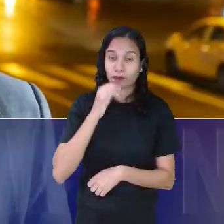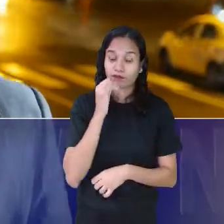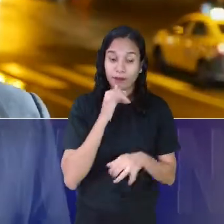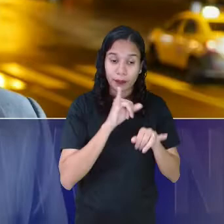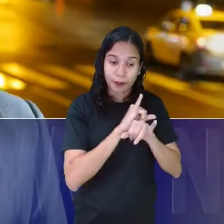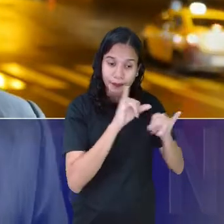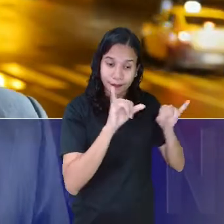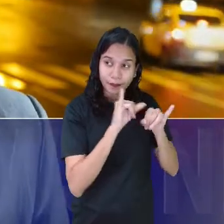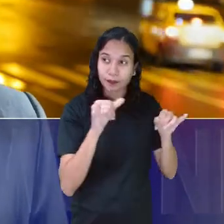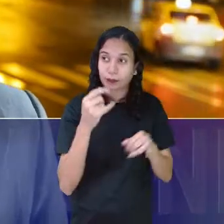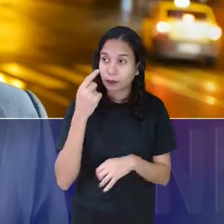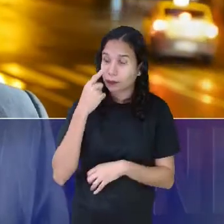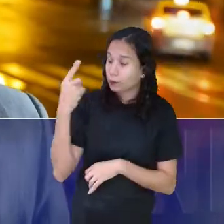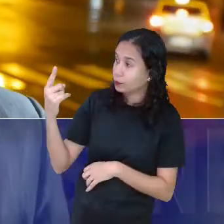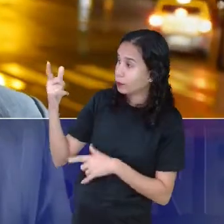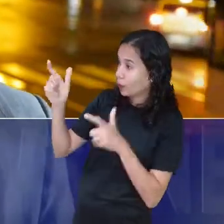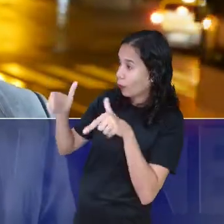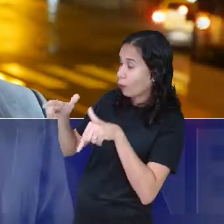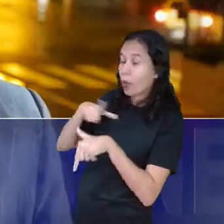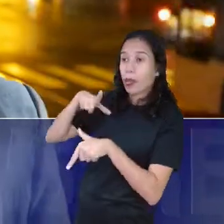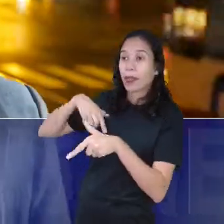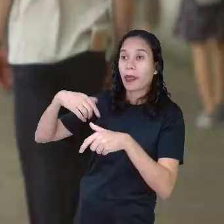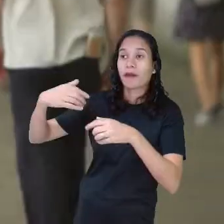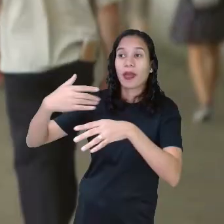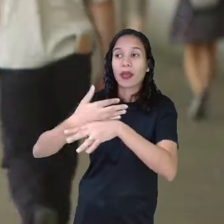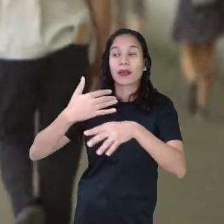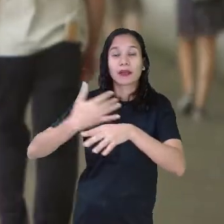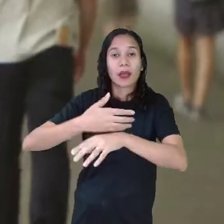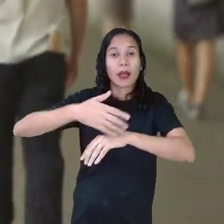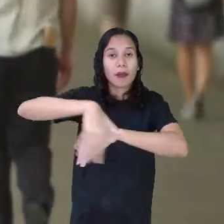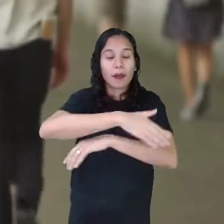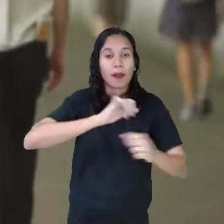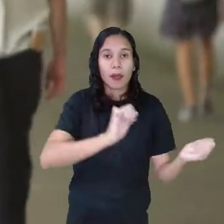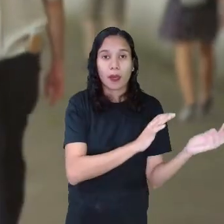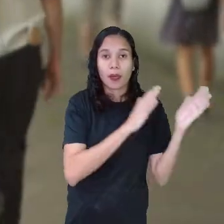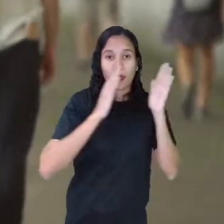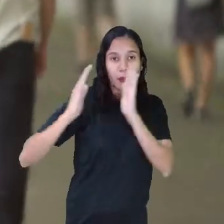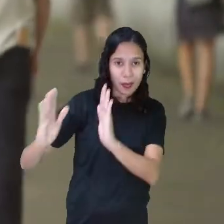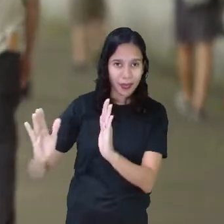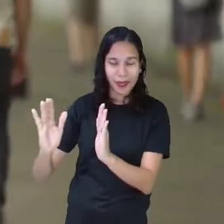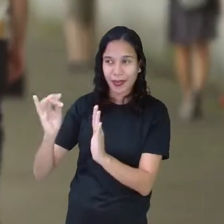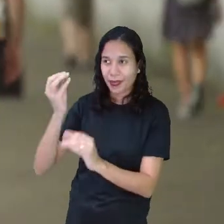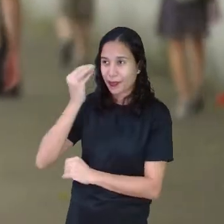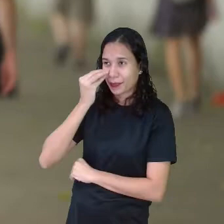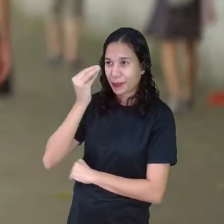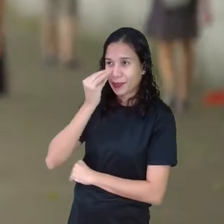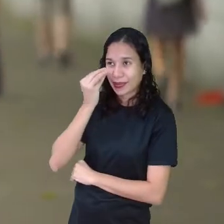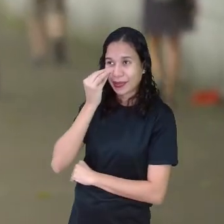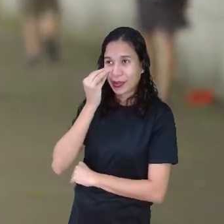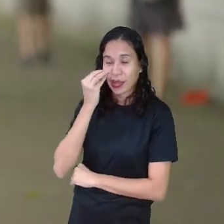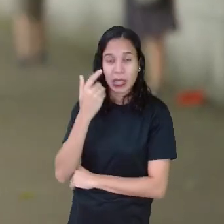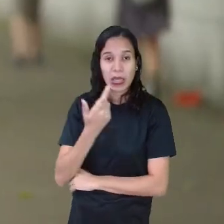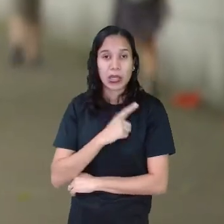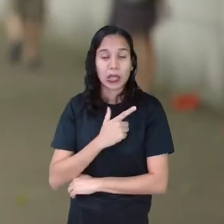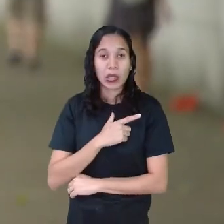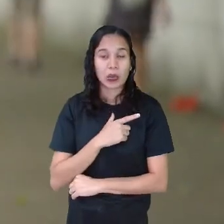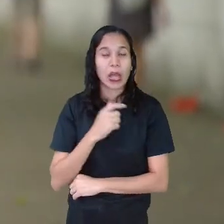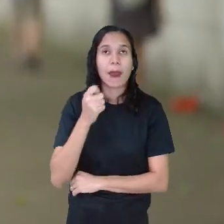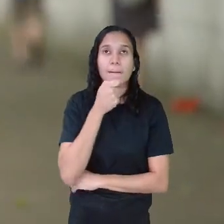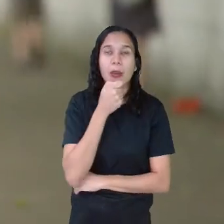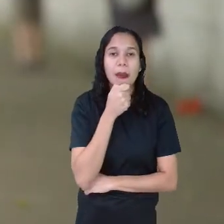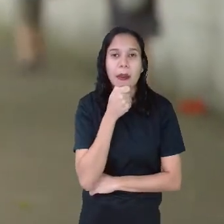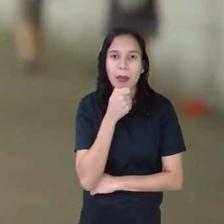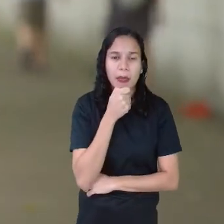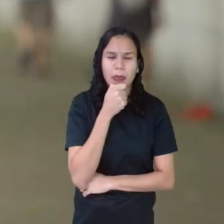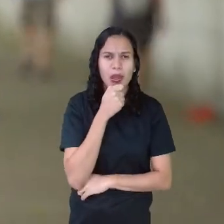notícia, quem sabe, desse local onde ele está, essa cidade, esse país. Quando você vem para esse aqui, ó, observe já que ele não está nem com o microfone.